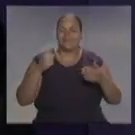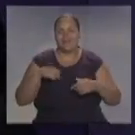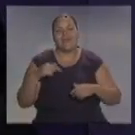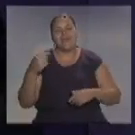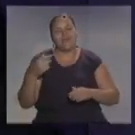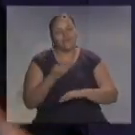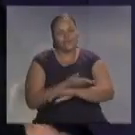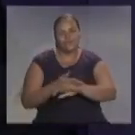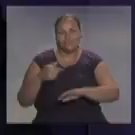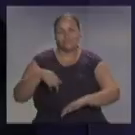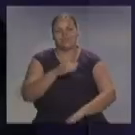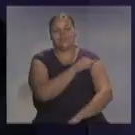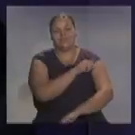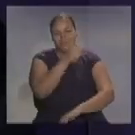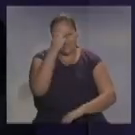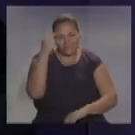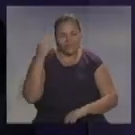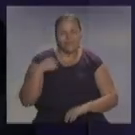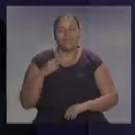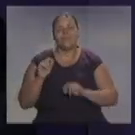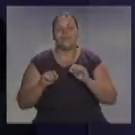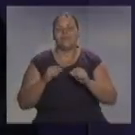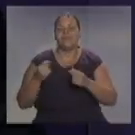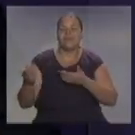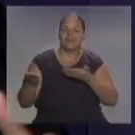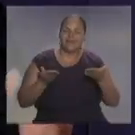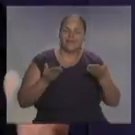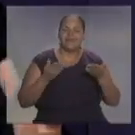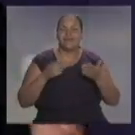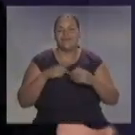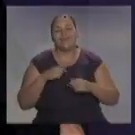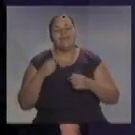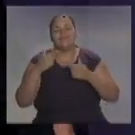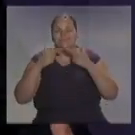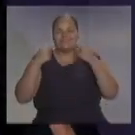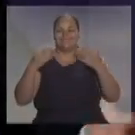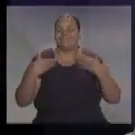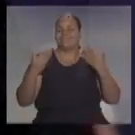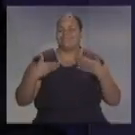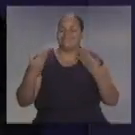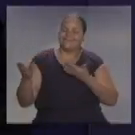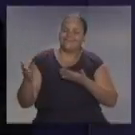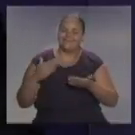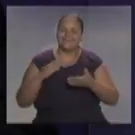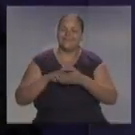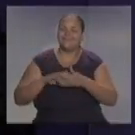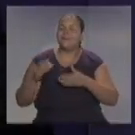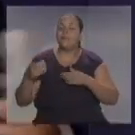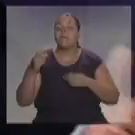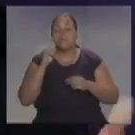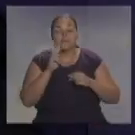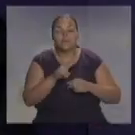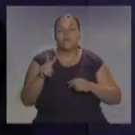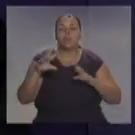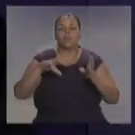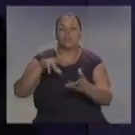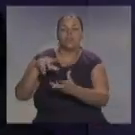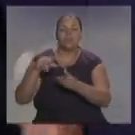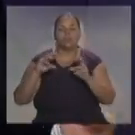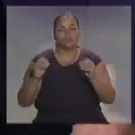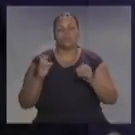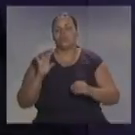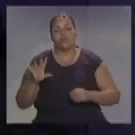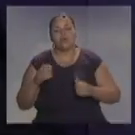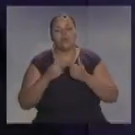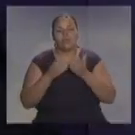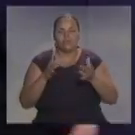tradição, né, do povo carioca, né, com a sua receptividade tão calorosa. Isso foi uma imagem para o mundo inteiro. Não só